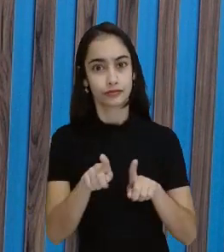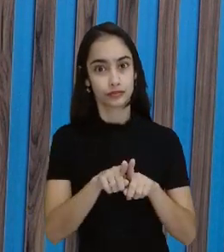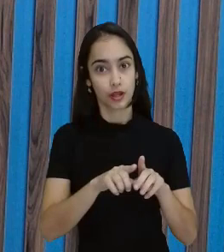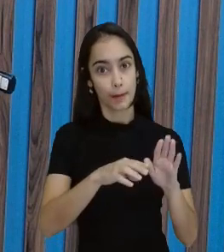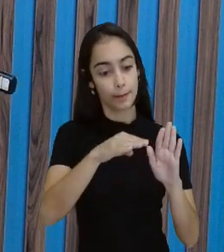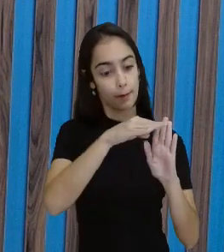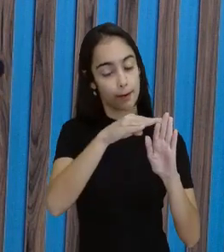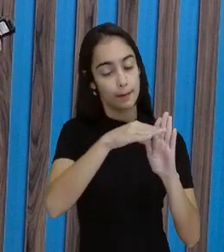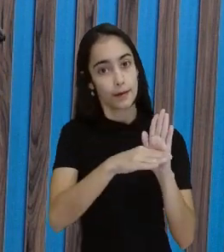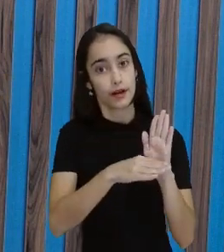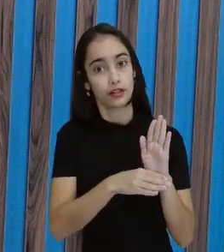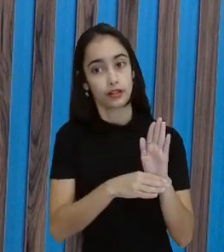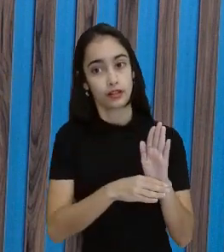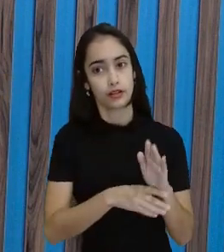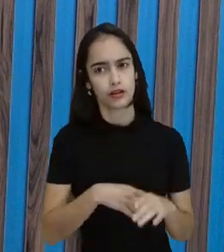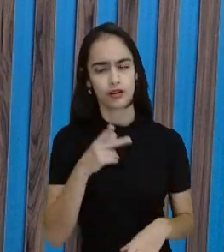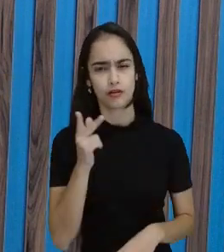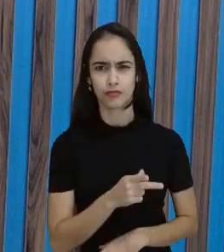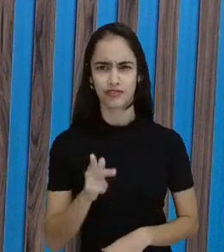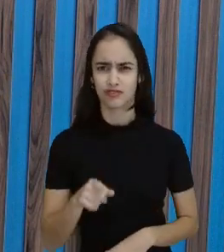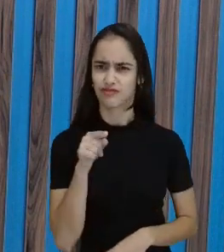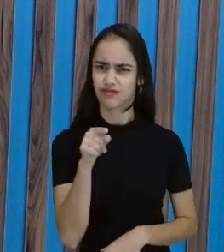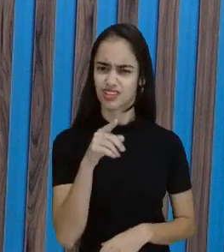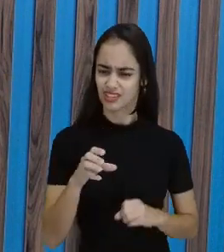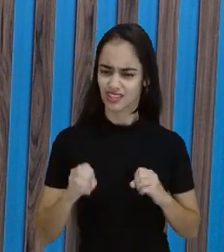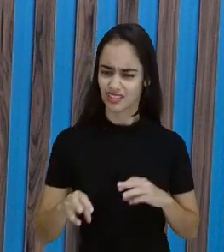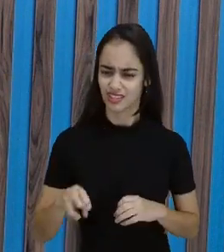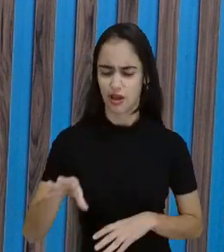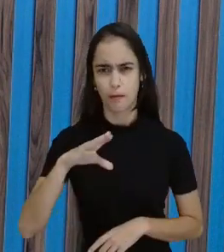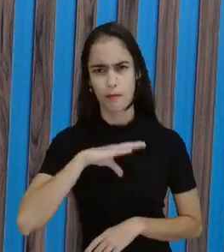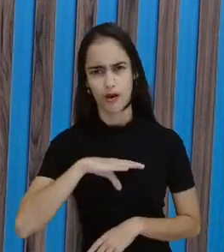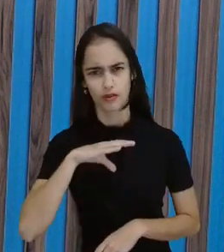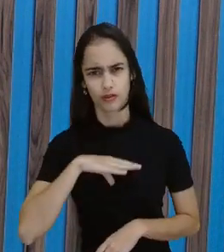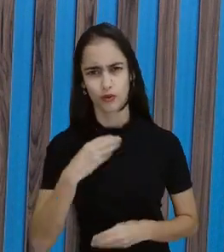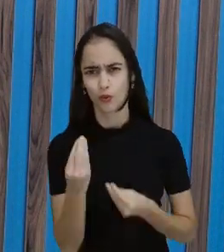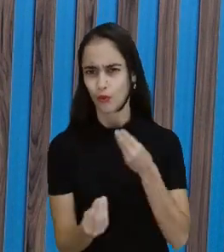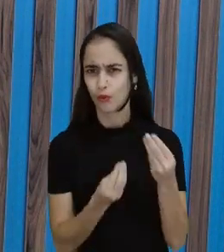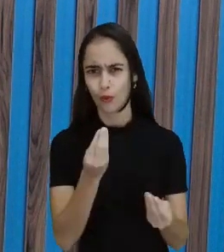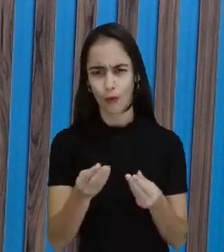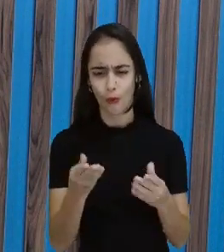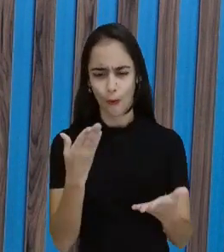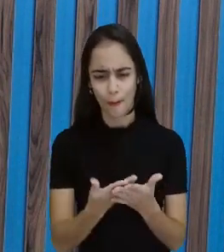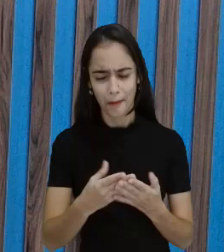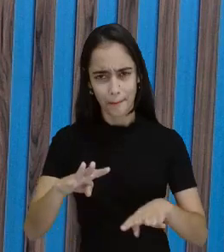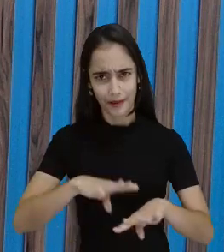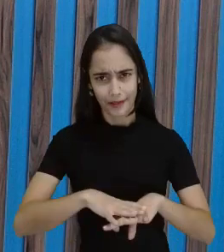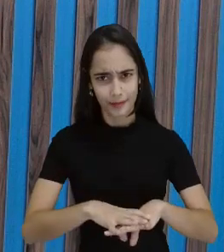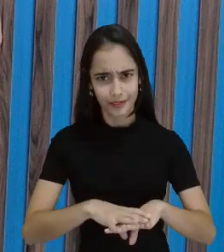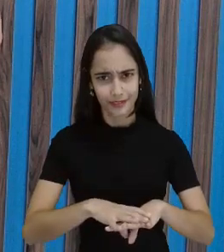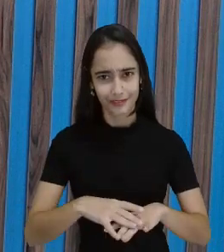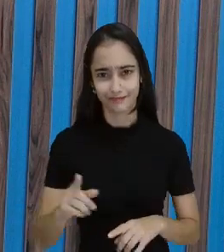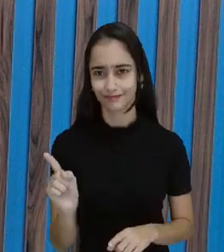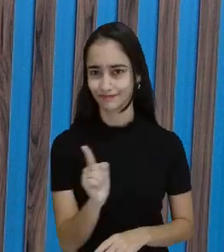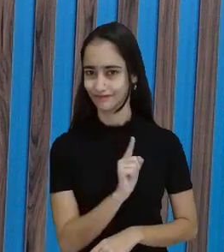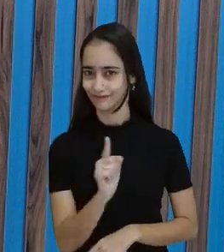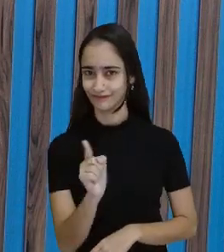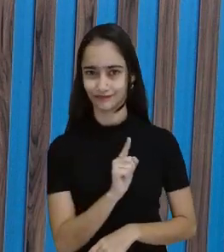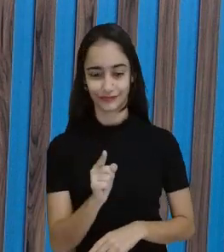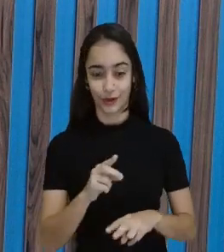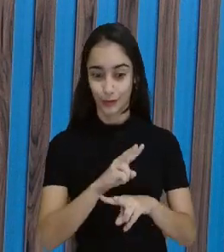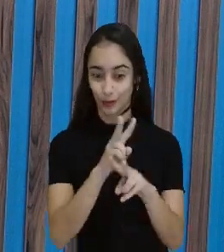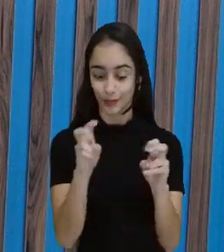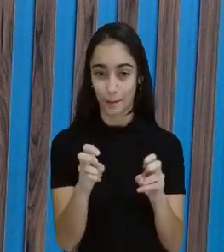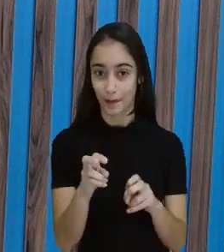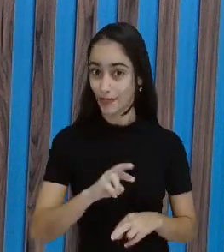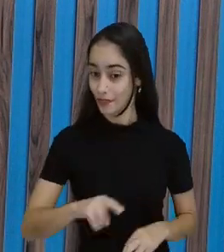ô professora, aí você não ensina português? Como é que vai dar aula de matemática? Mas esse assunto não será de matemática,